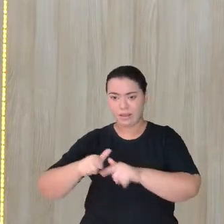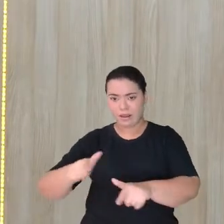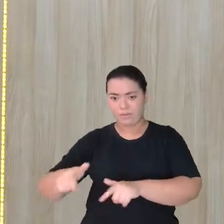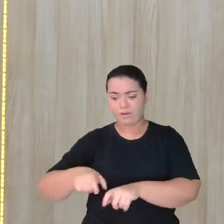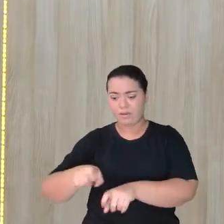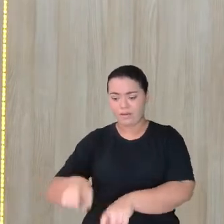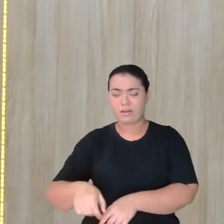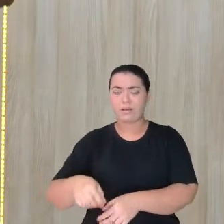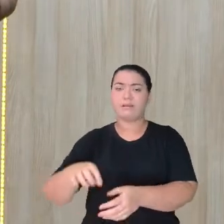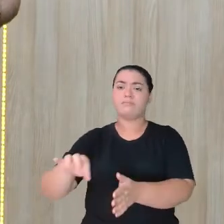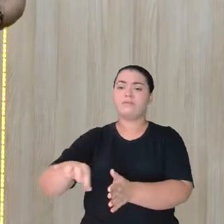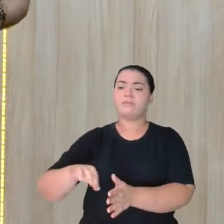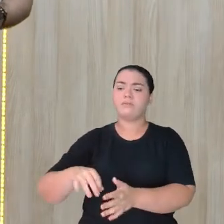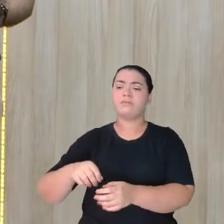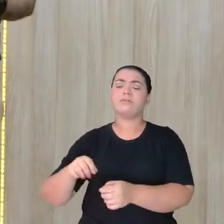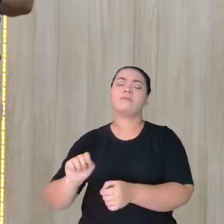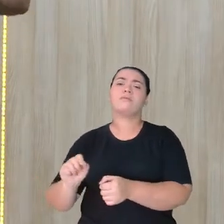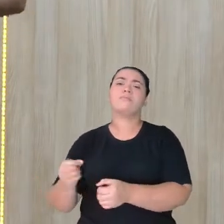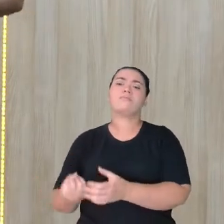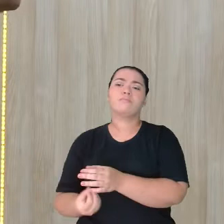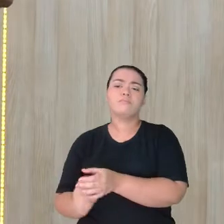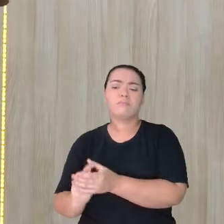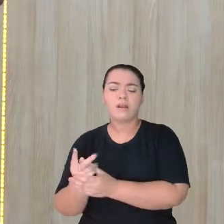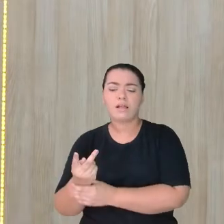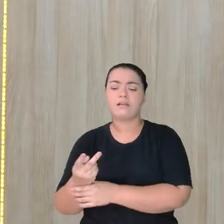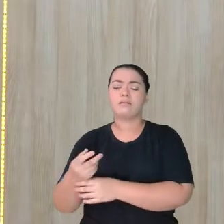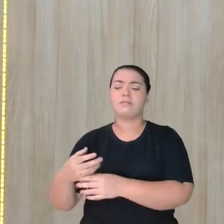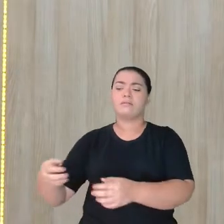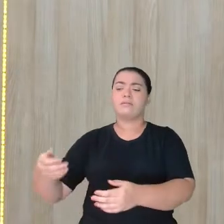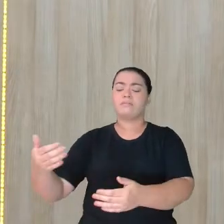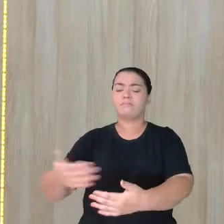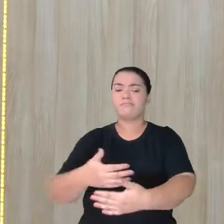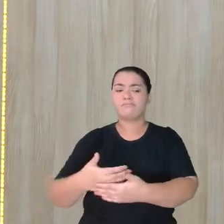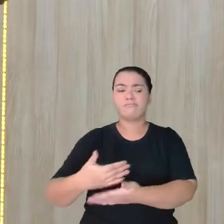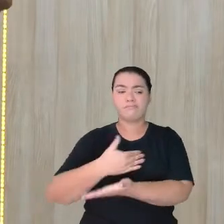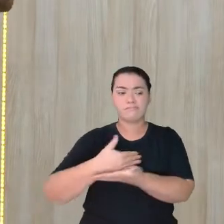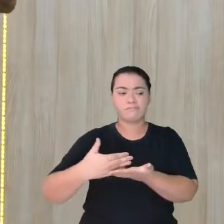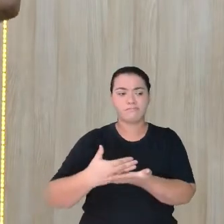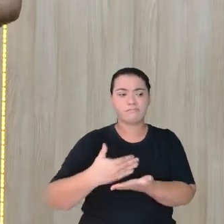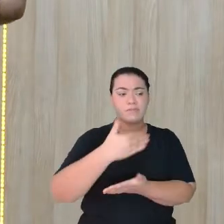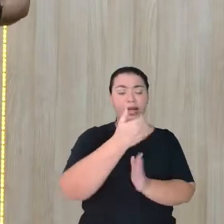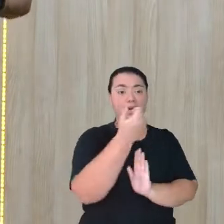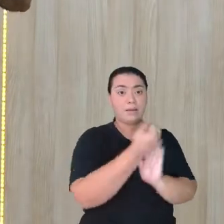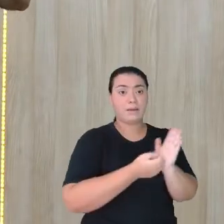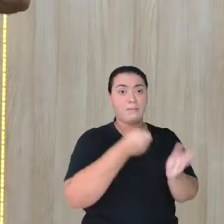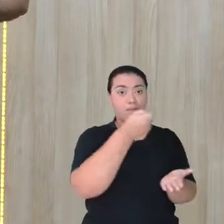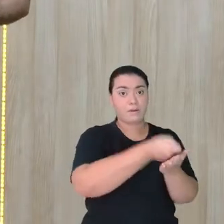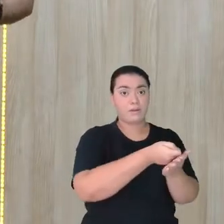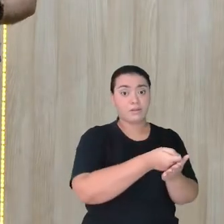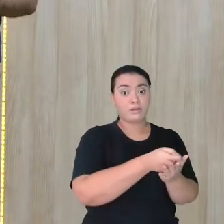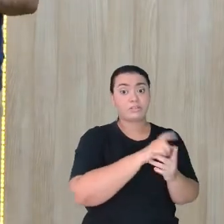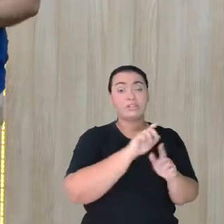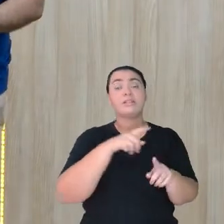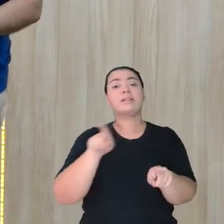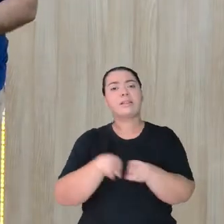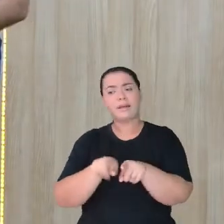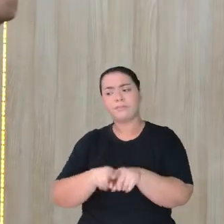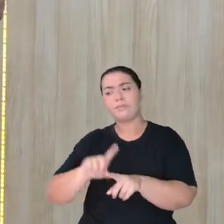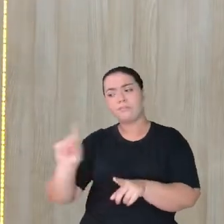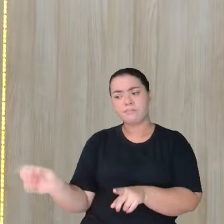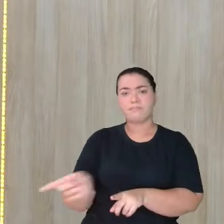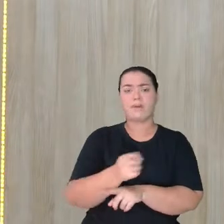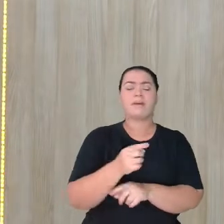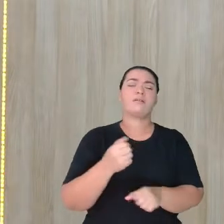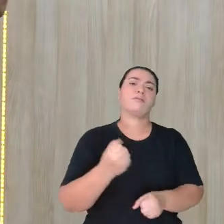do Estado, pagando parte, né, do que produziam como imposto e sendo recrutados para a construção de obras